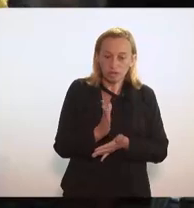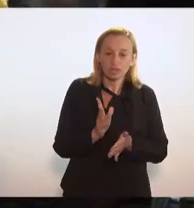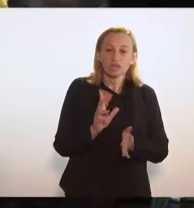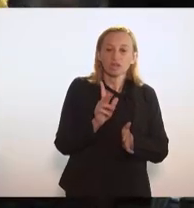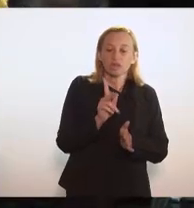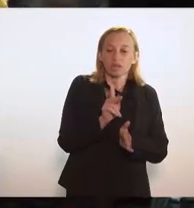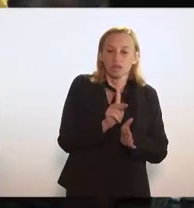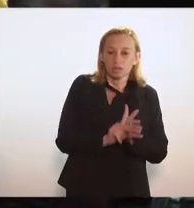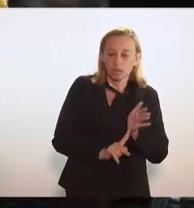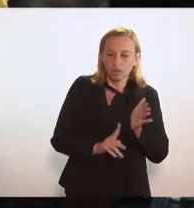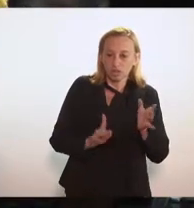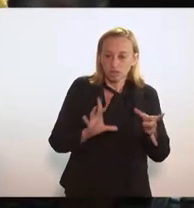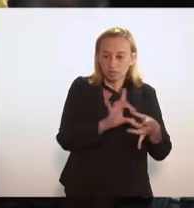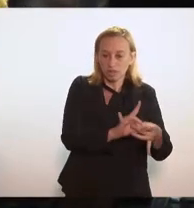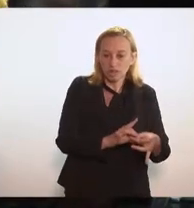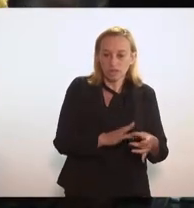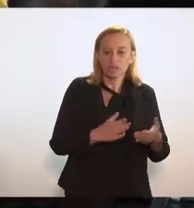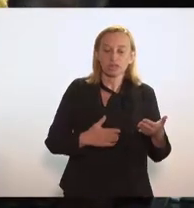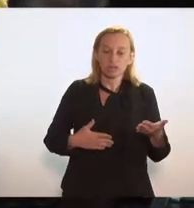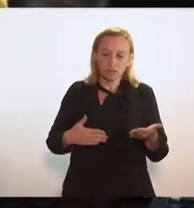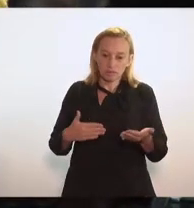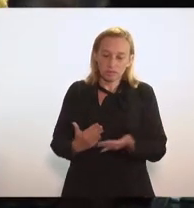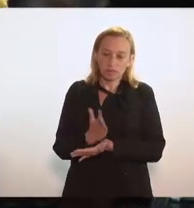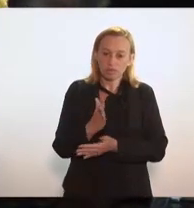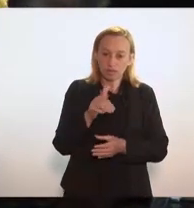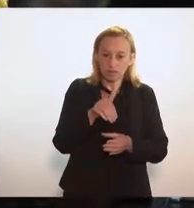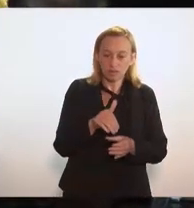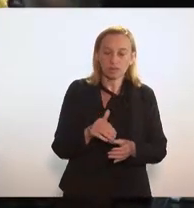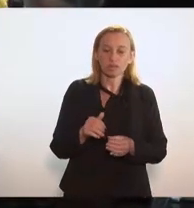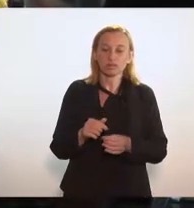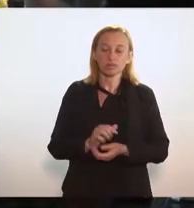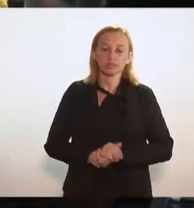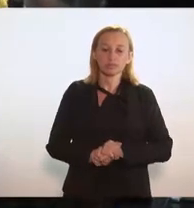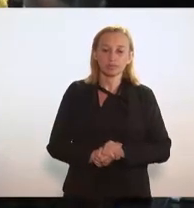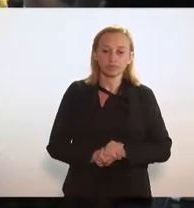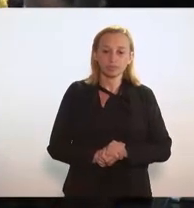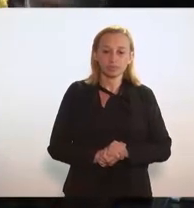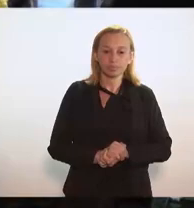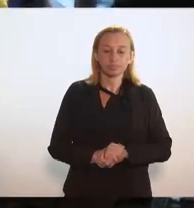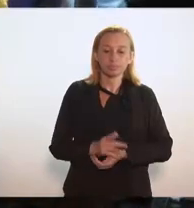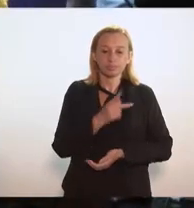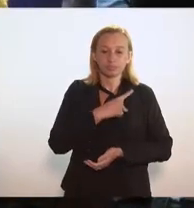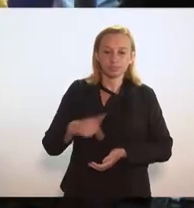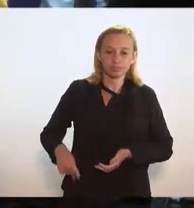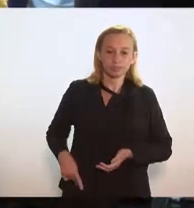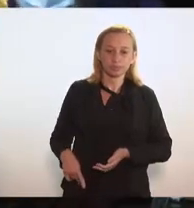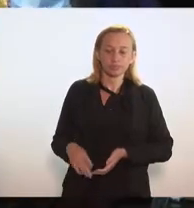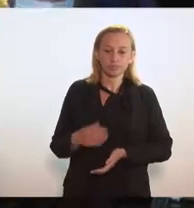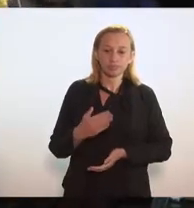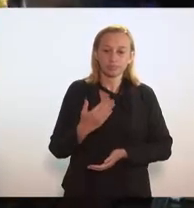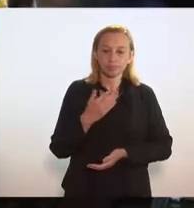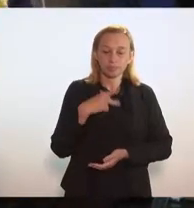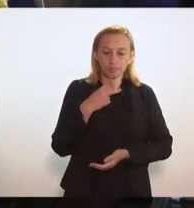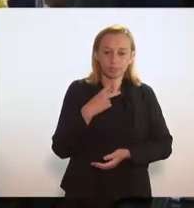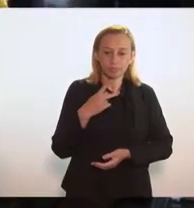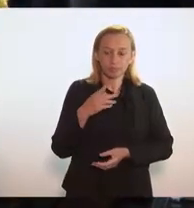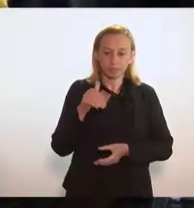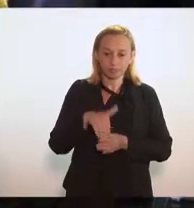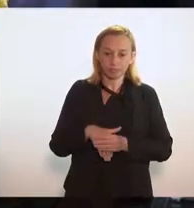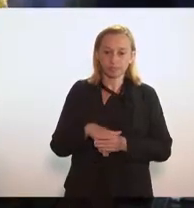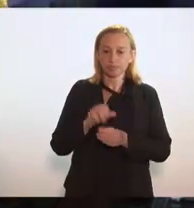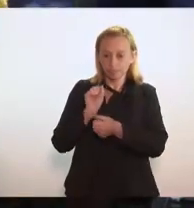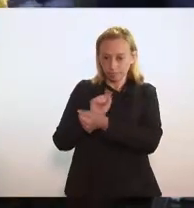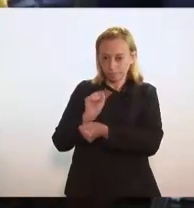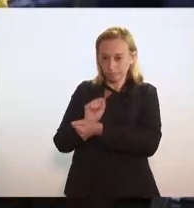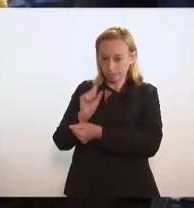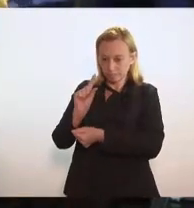projeto assim emendado. Senhores que aprovam, permaneçam como estão, aprovado. Vai autógrafo. Pela ordem, presidente. Não, presidente. Final da pauta, pela ordem. Anunciar. Já, é